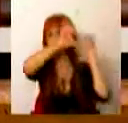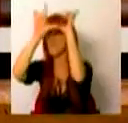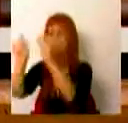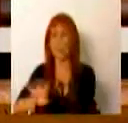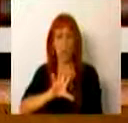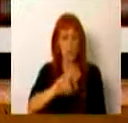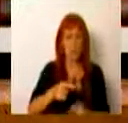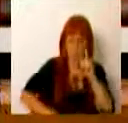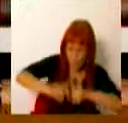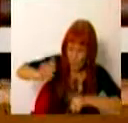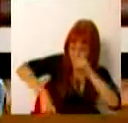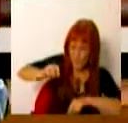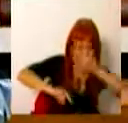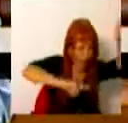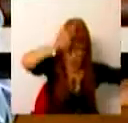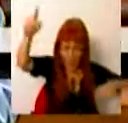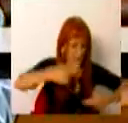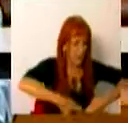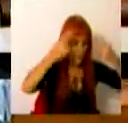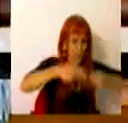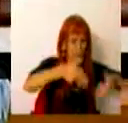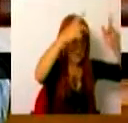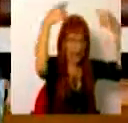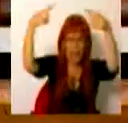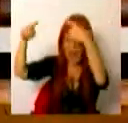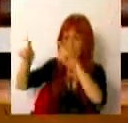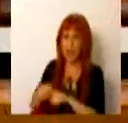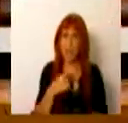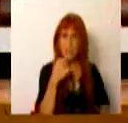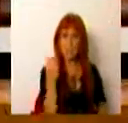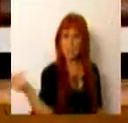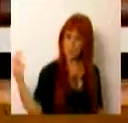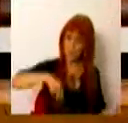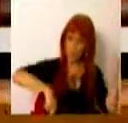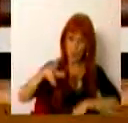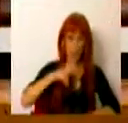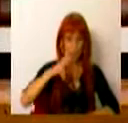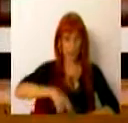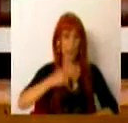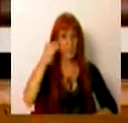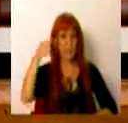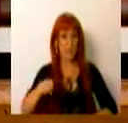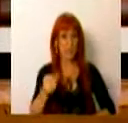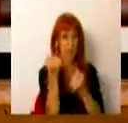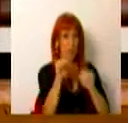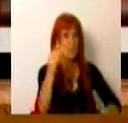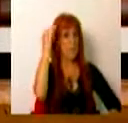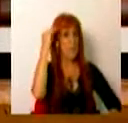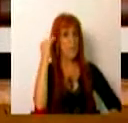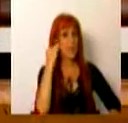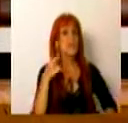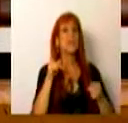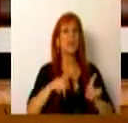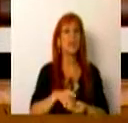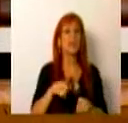país, fugindo por todas as fronteiras disponíveis. Muitos vêm para Portugal, particularmente para a região autónoma da Madeira e